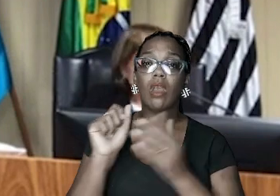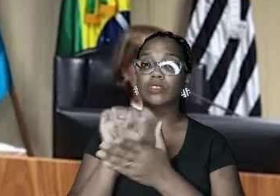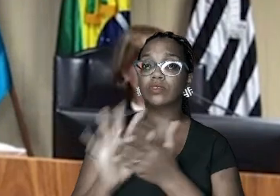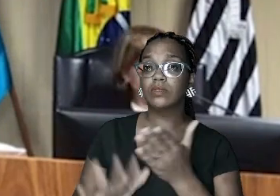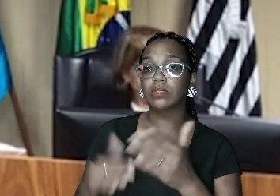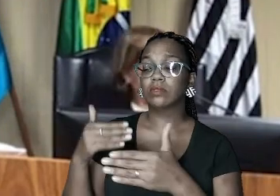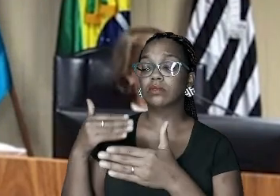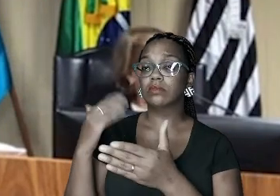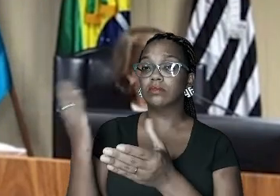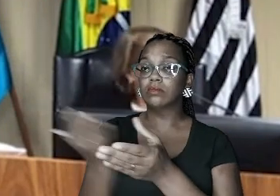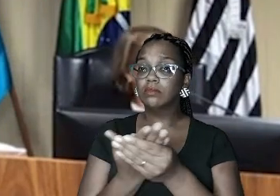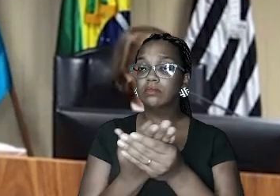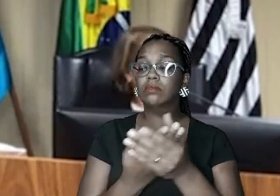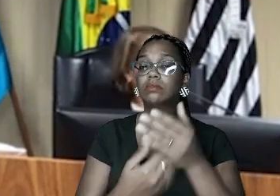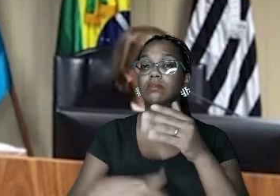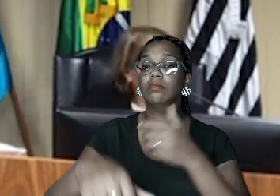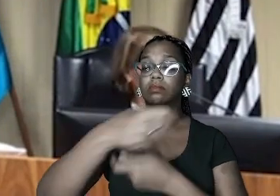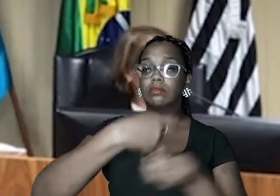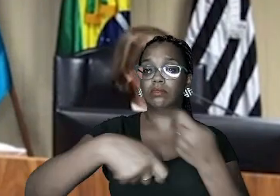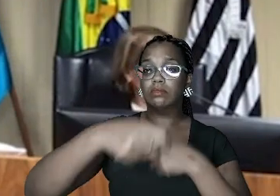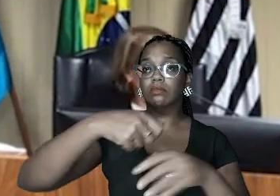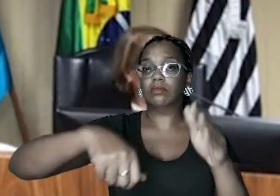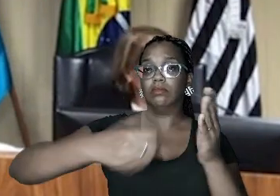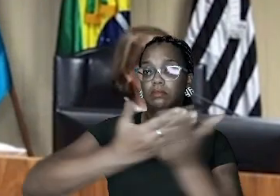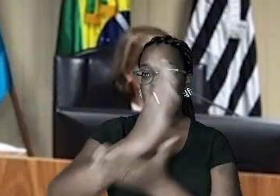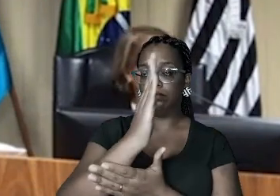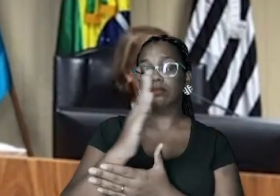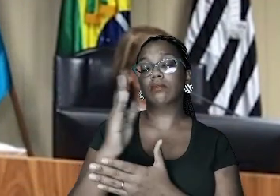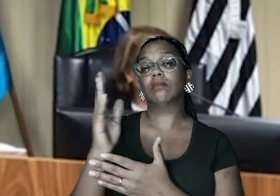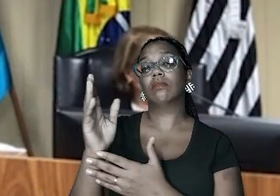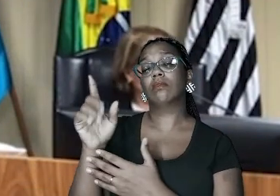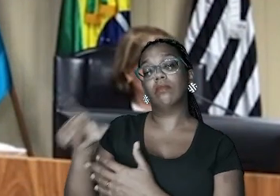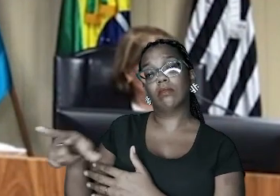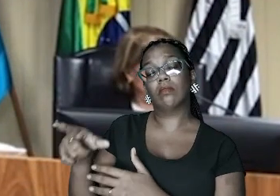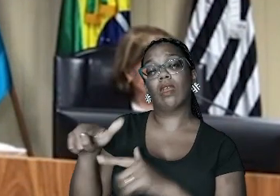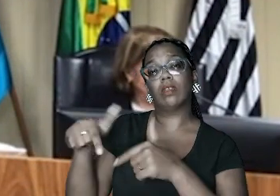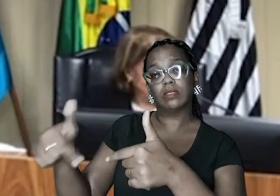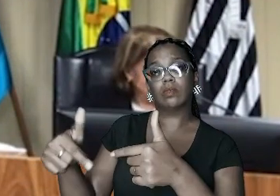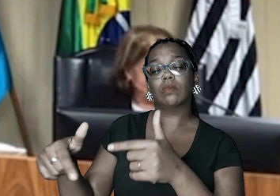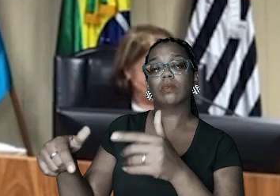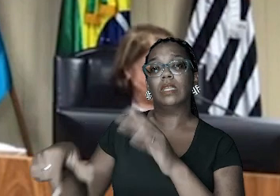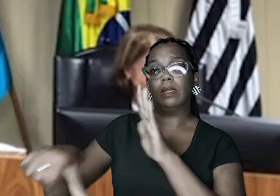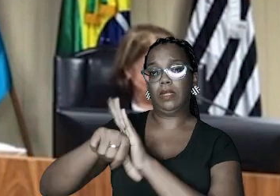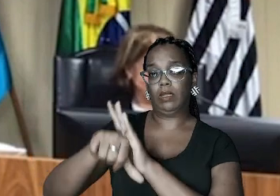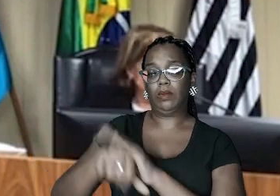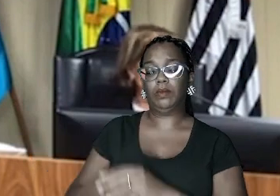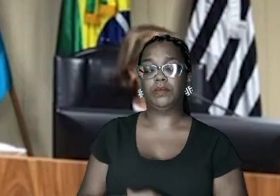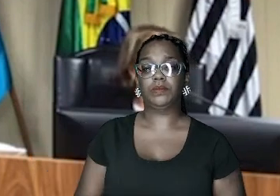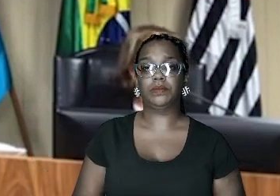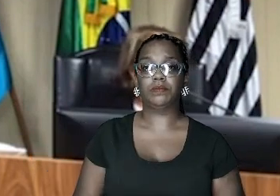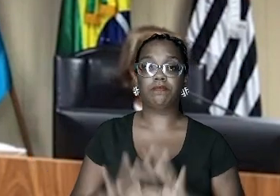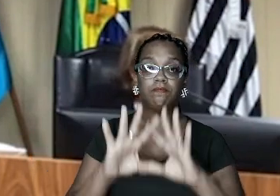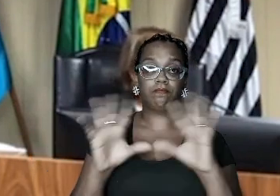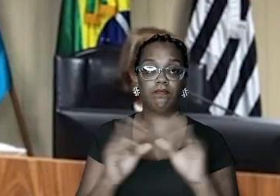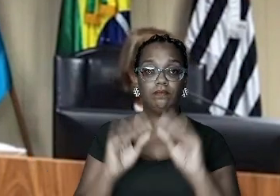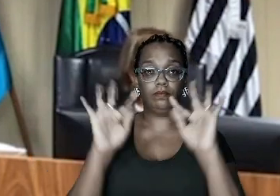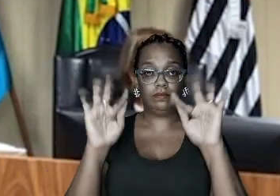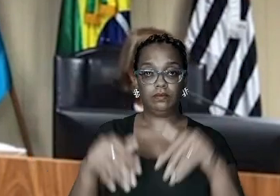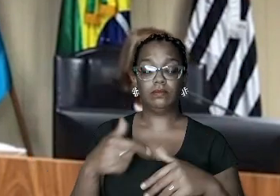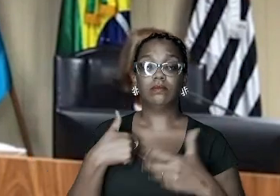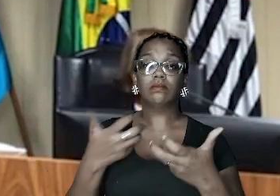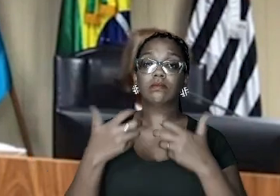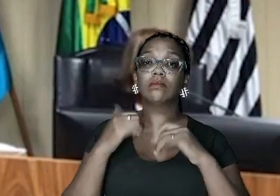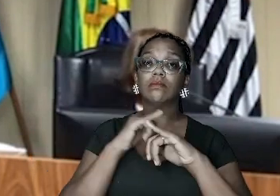administrador e atividade é propriamente da ação criminal e por fim eu gostaria de